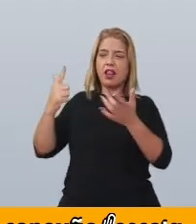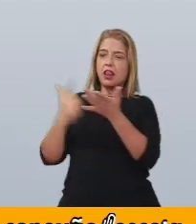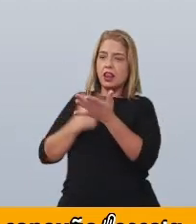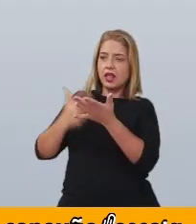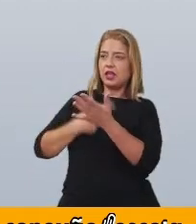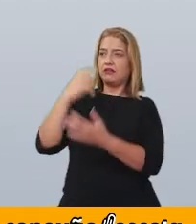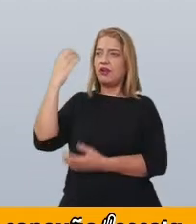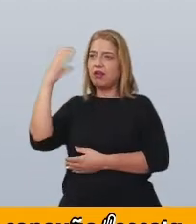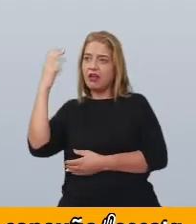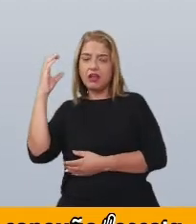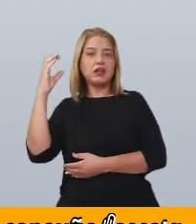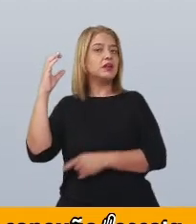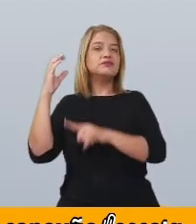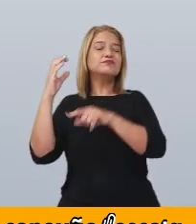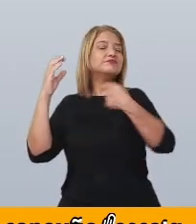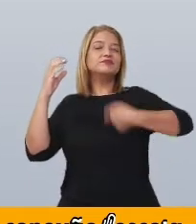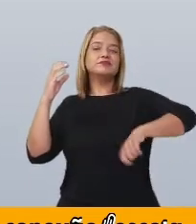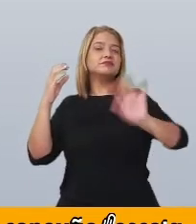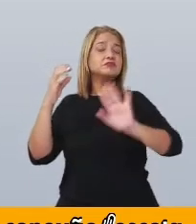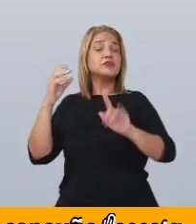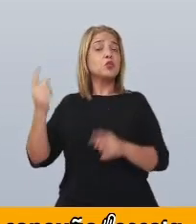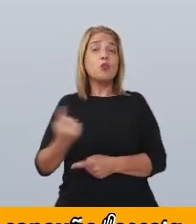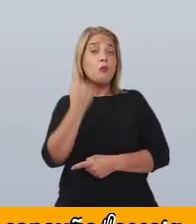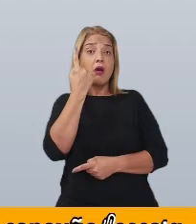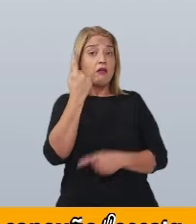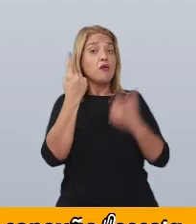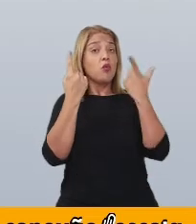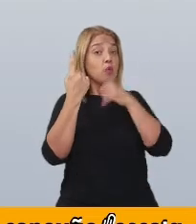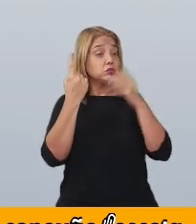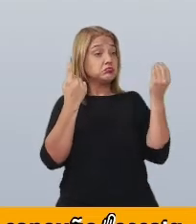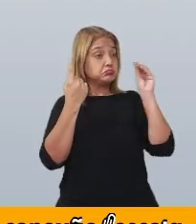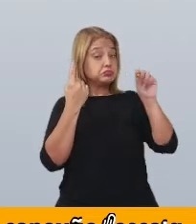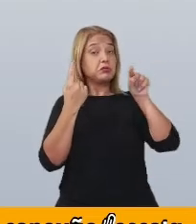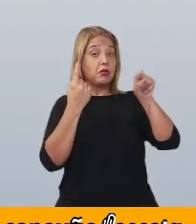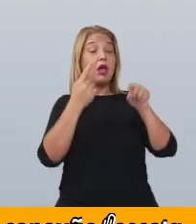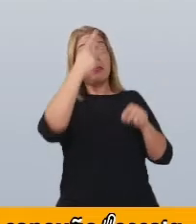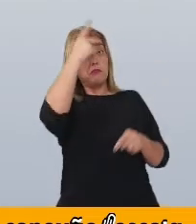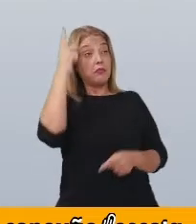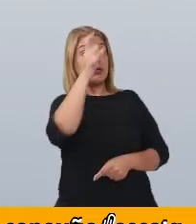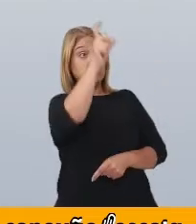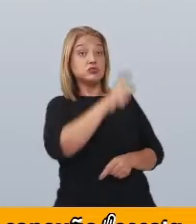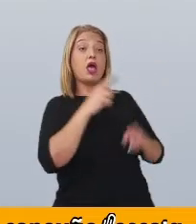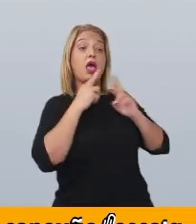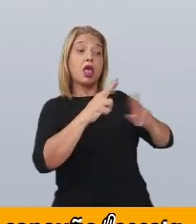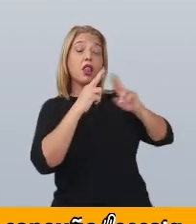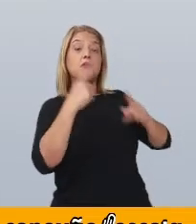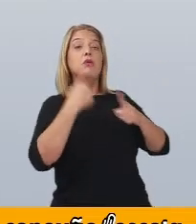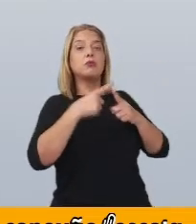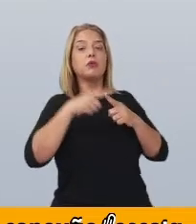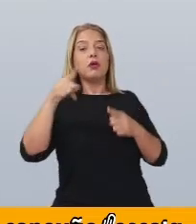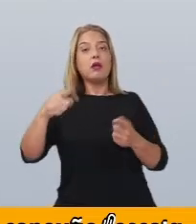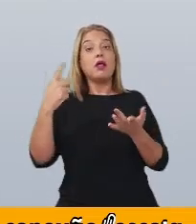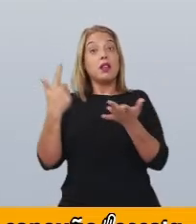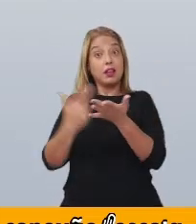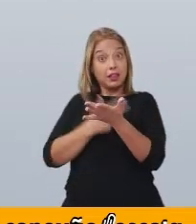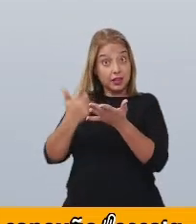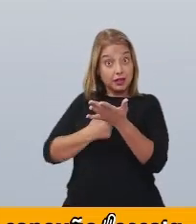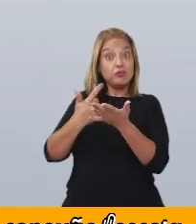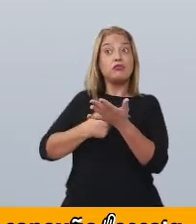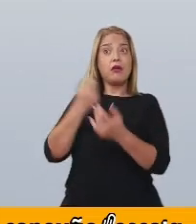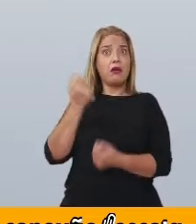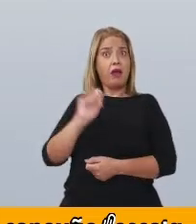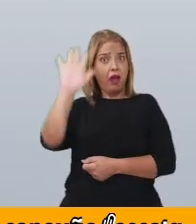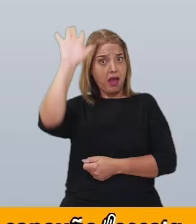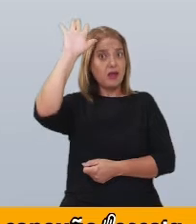ficção científica? Não. Poderia simplesmente e reclamou por causa do preço alto dele, ou do